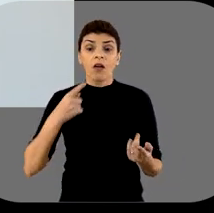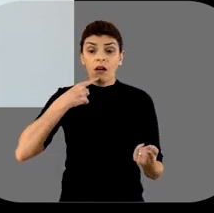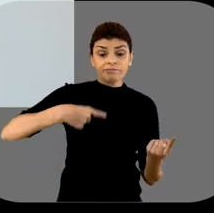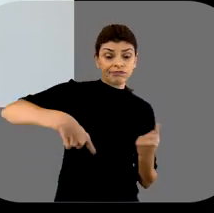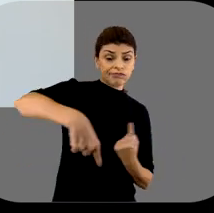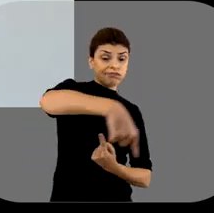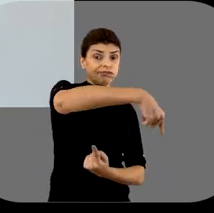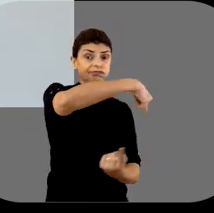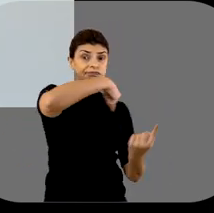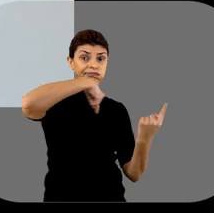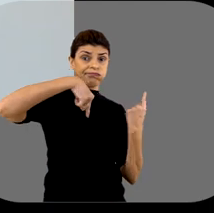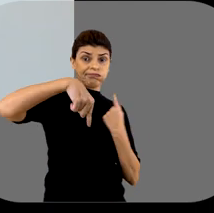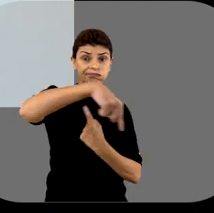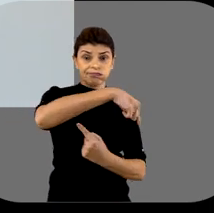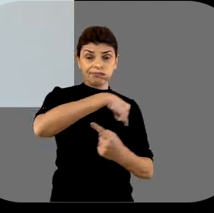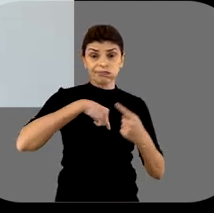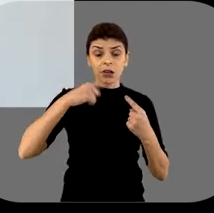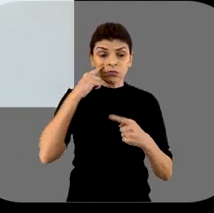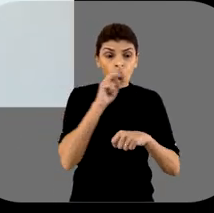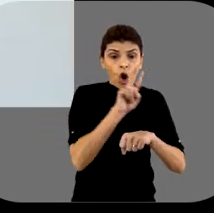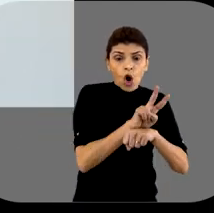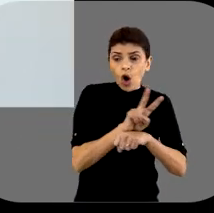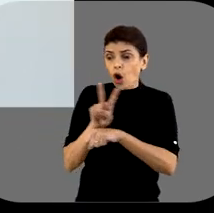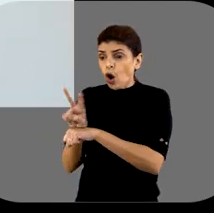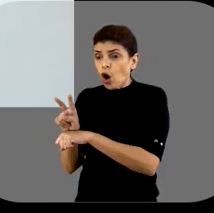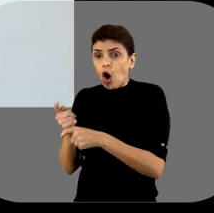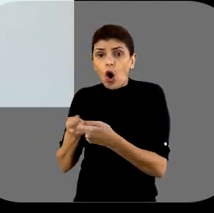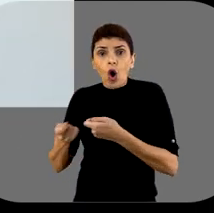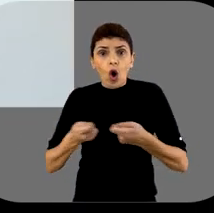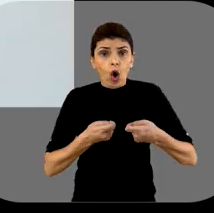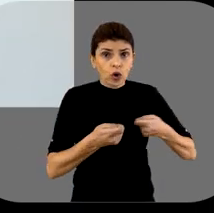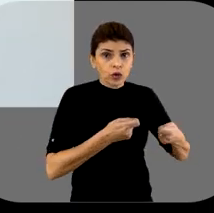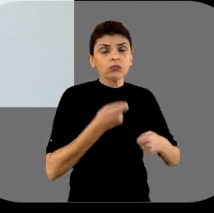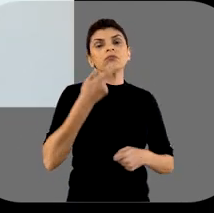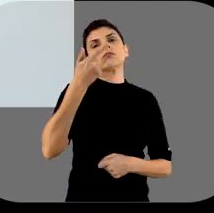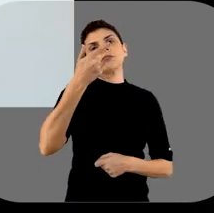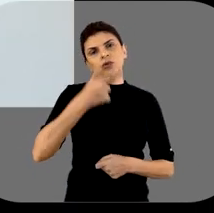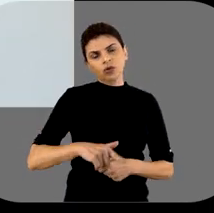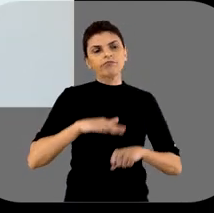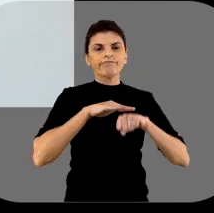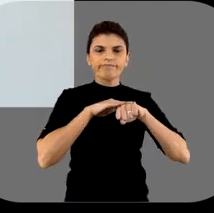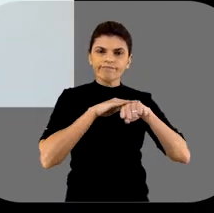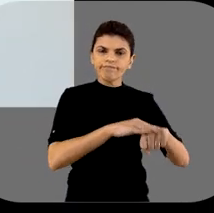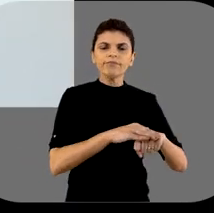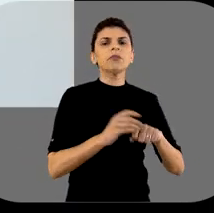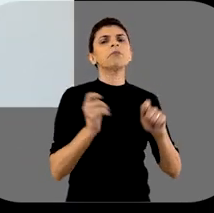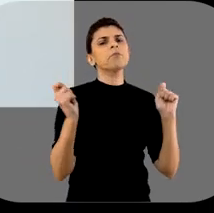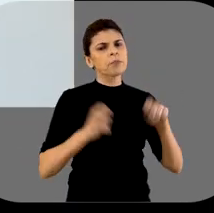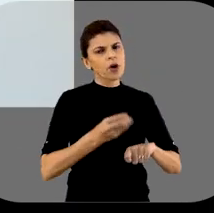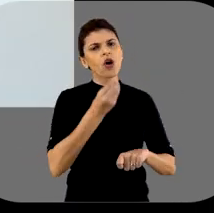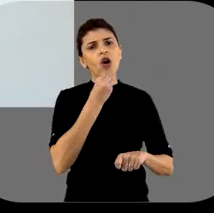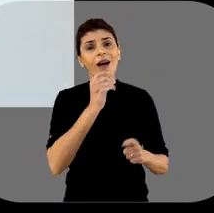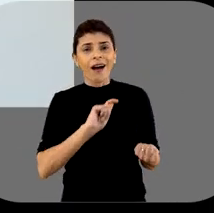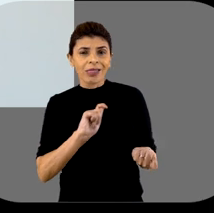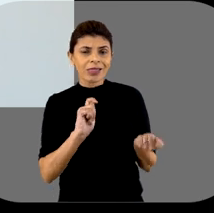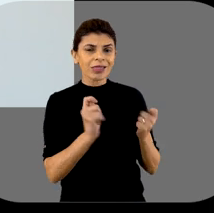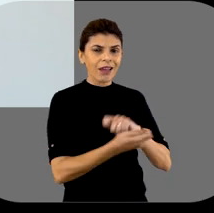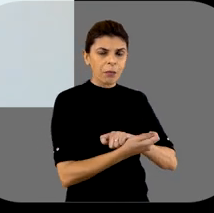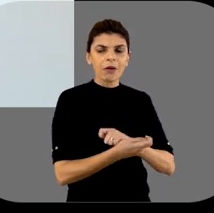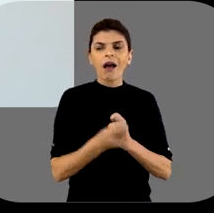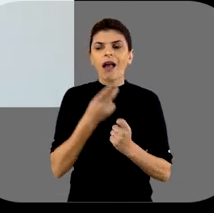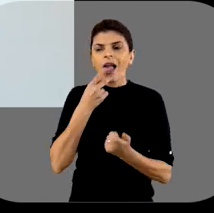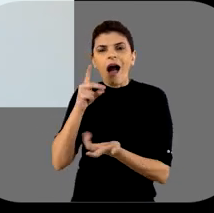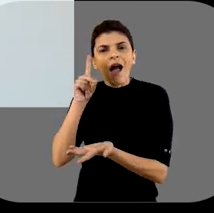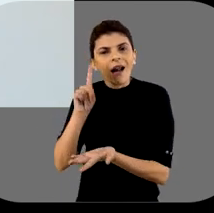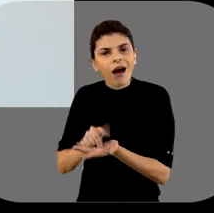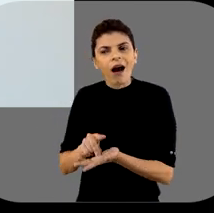Então, esse é o fluxo, né, atual de vigilância. Agora, eu ressalto mais uma vez que esse fluxo ele é adaptado às